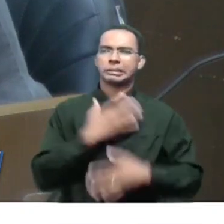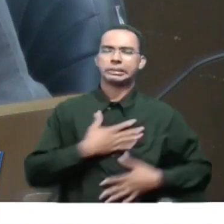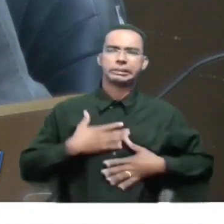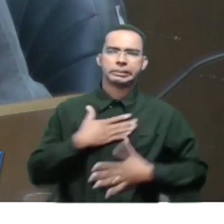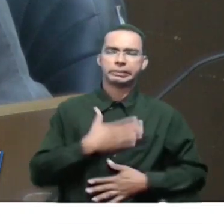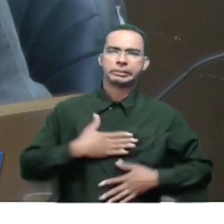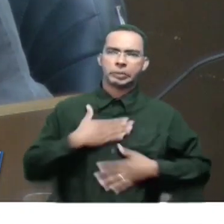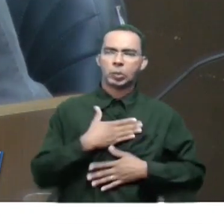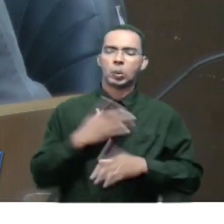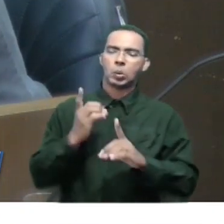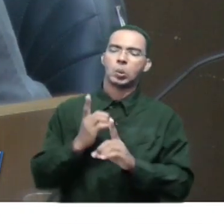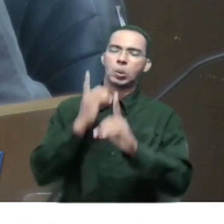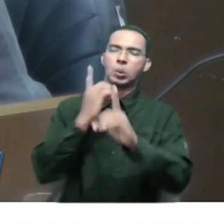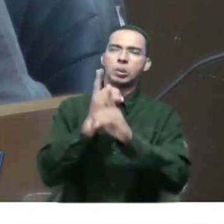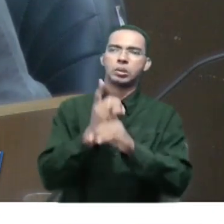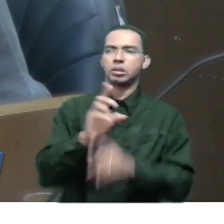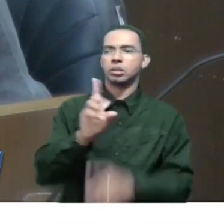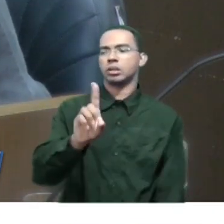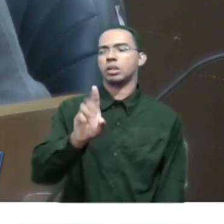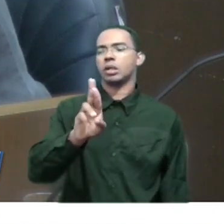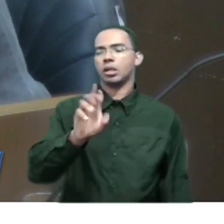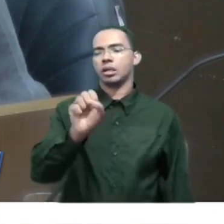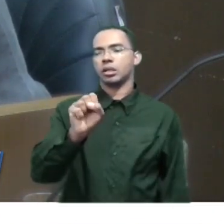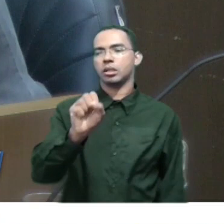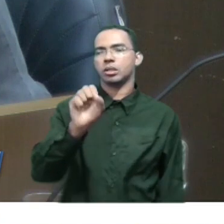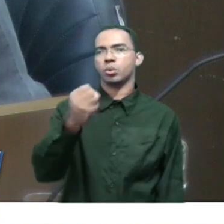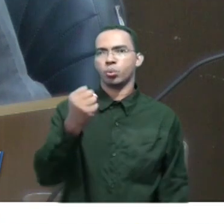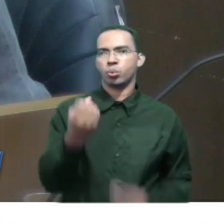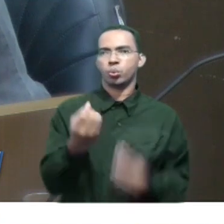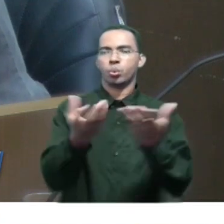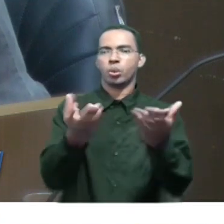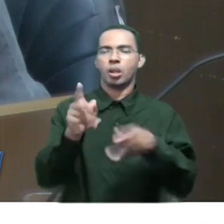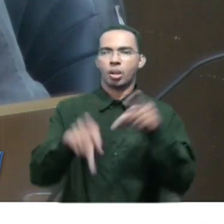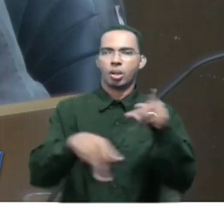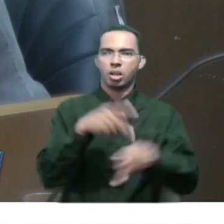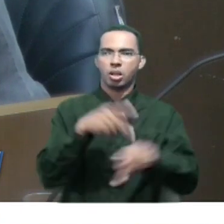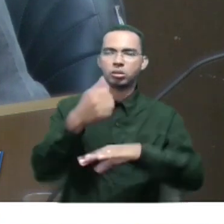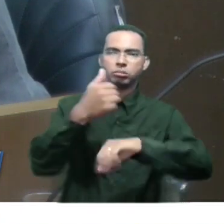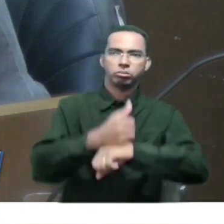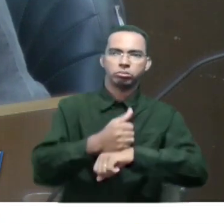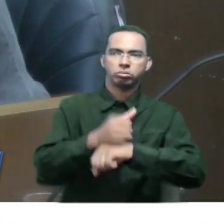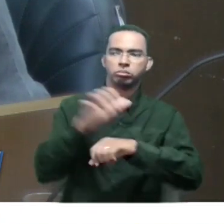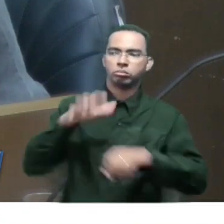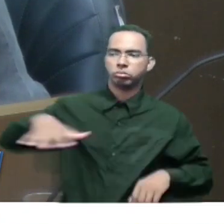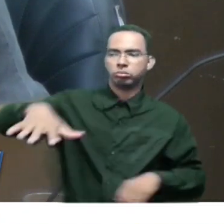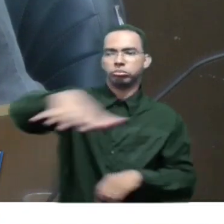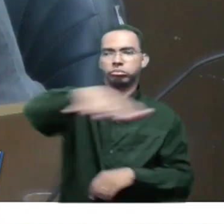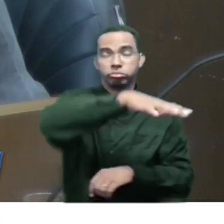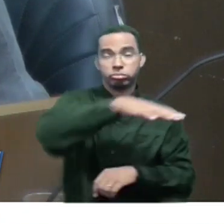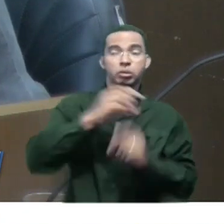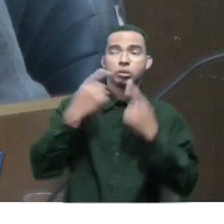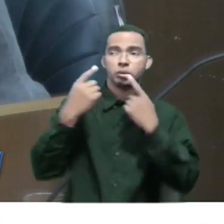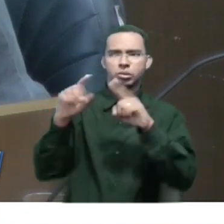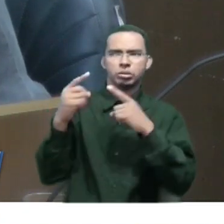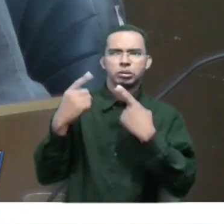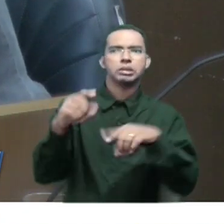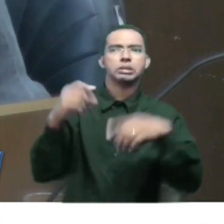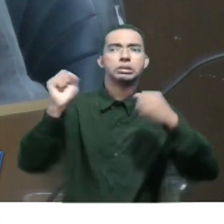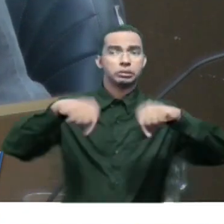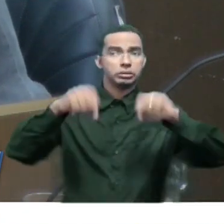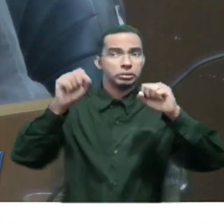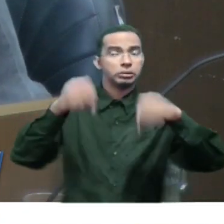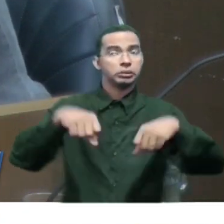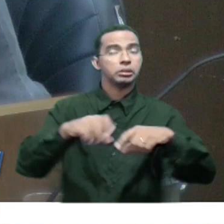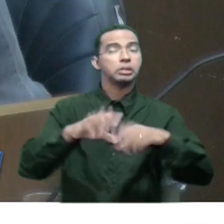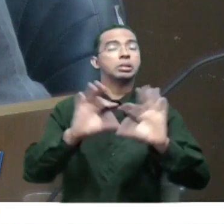com o atendimento que a DRS 8 oferece à população de Franca e região, nós criticamos muito. Então,